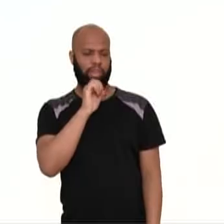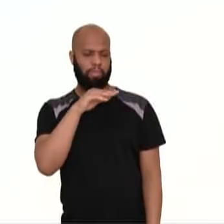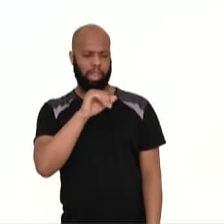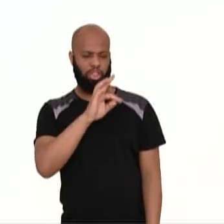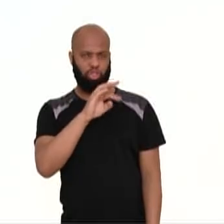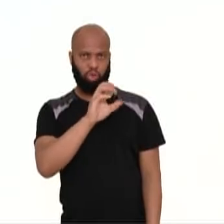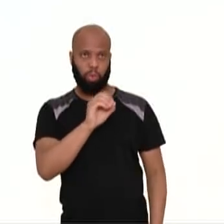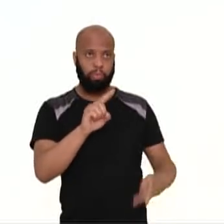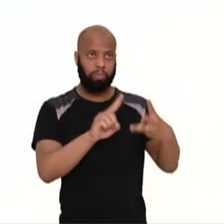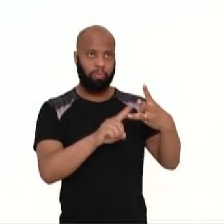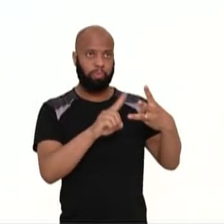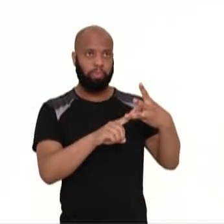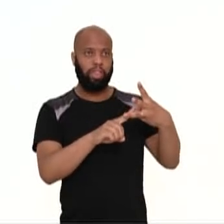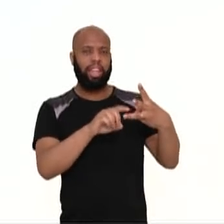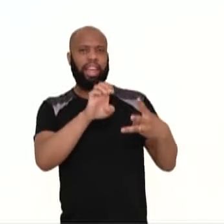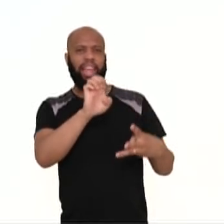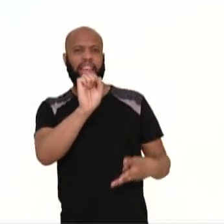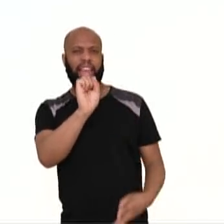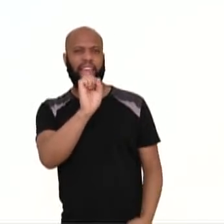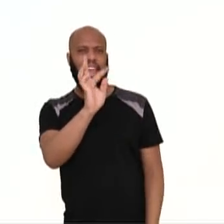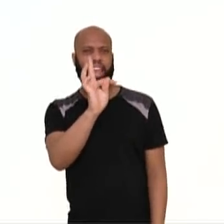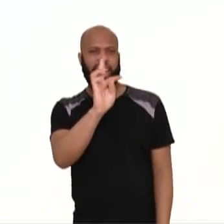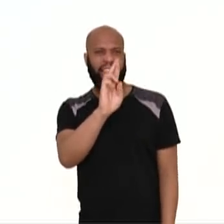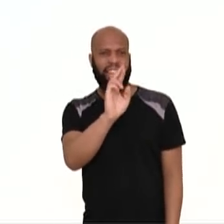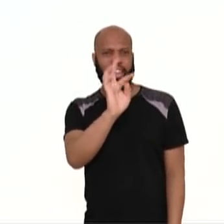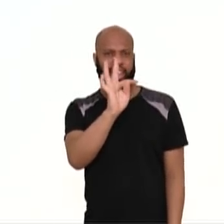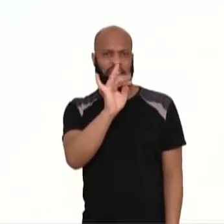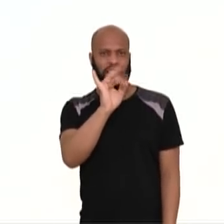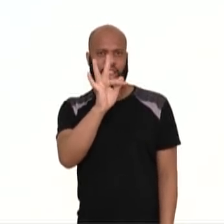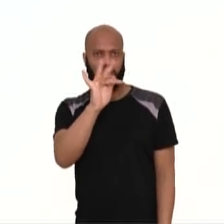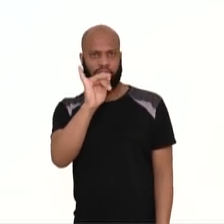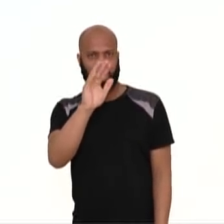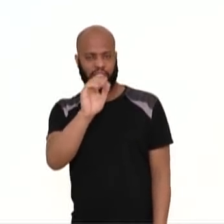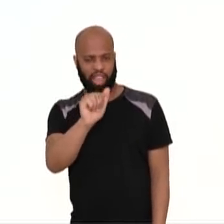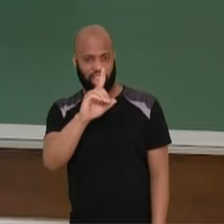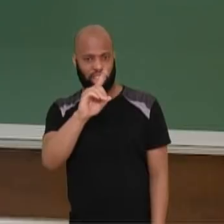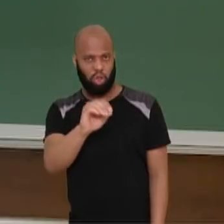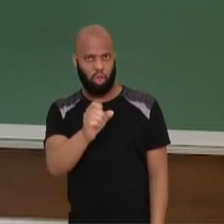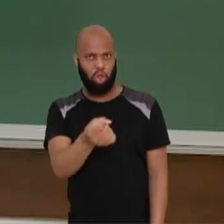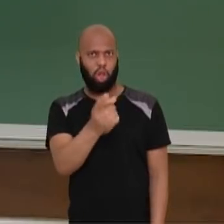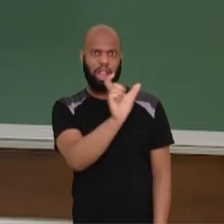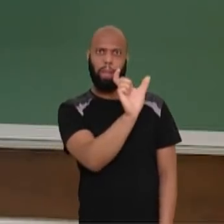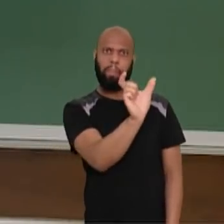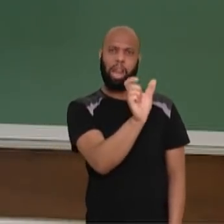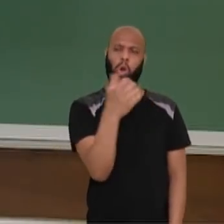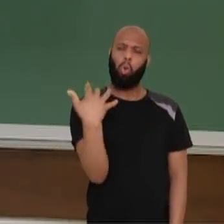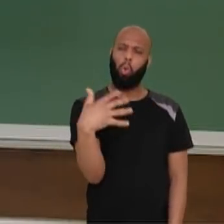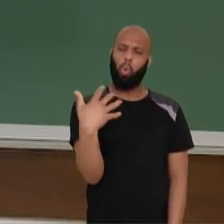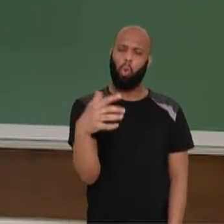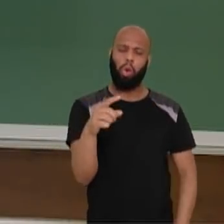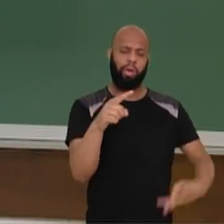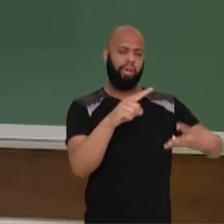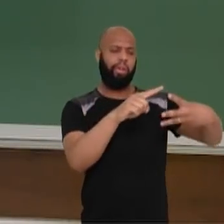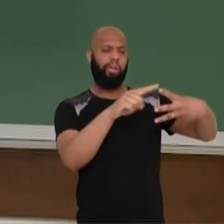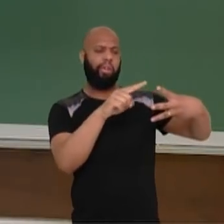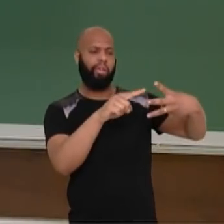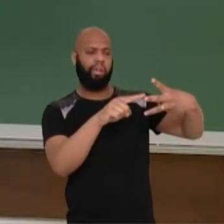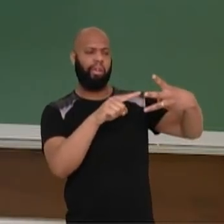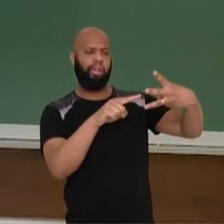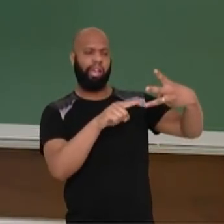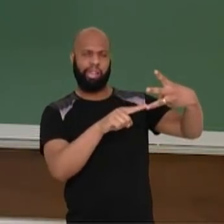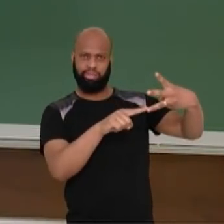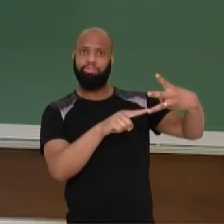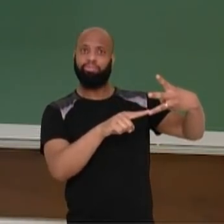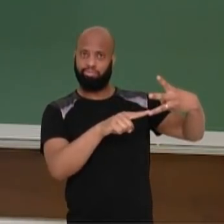e tem o estratificado. Olha cada palavrão, né? Então vamos lá, o casual simples,